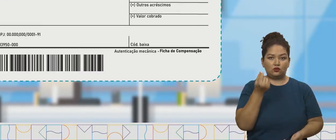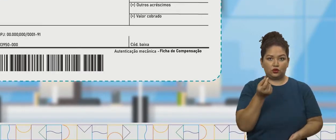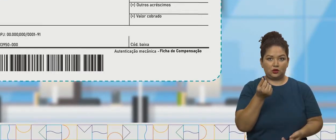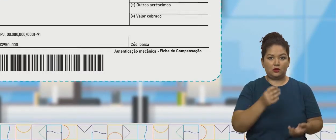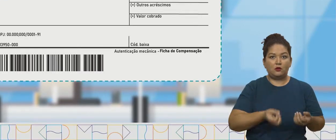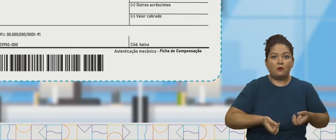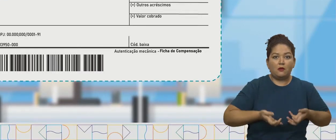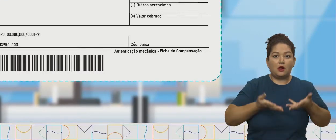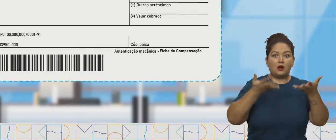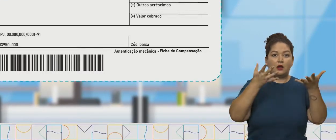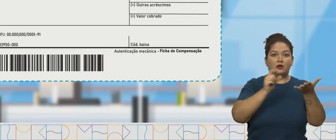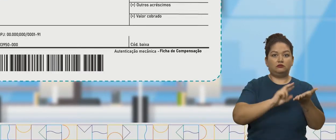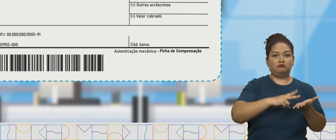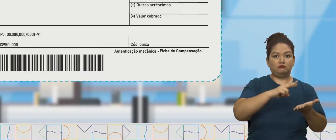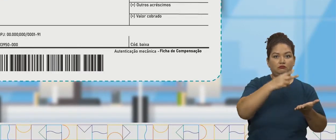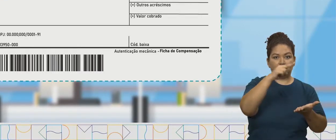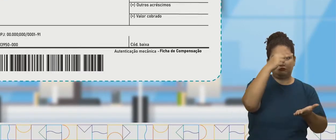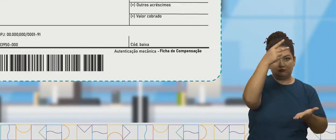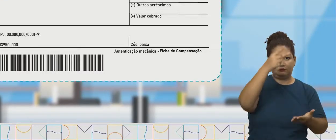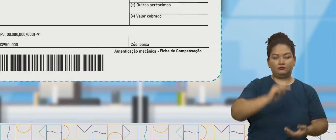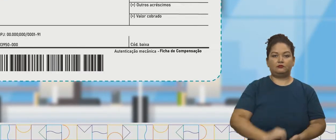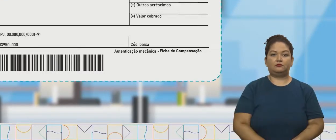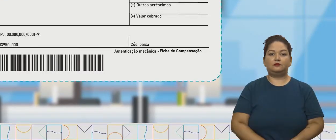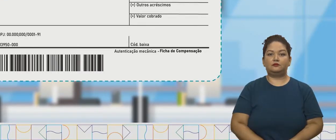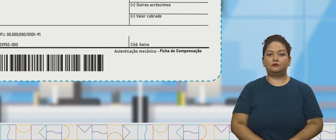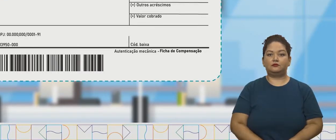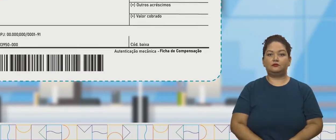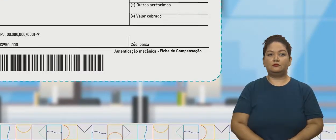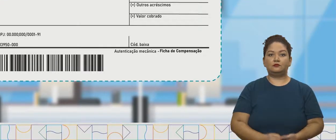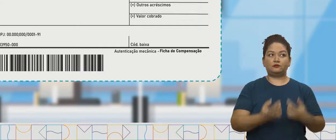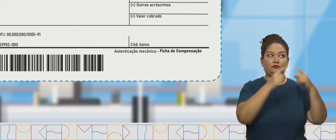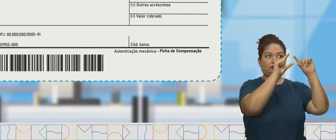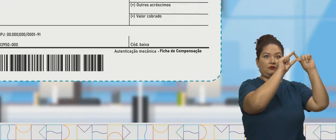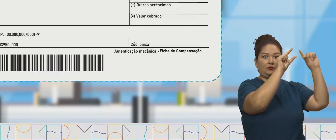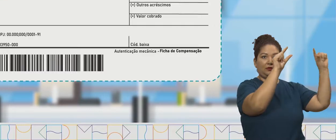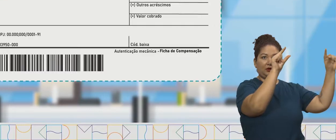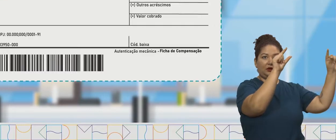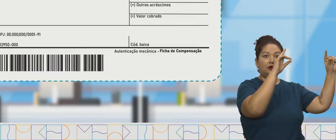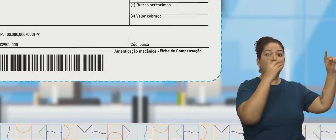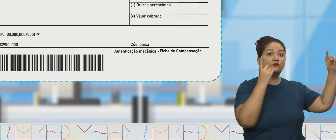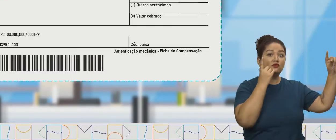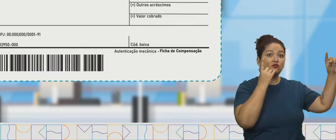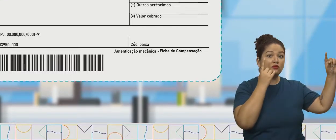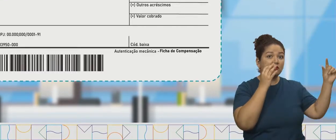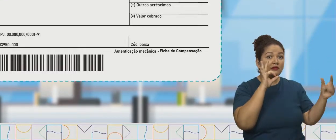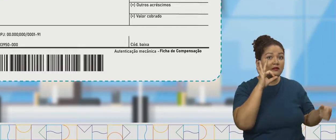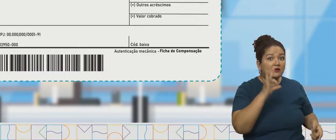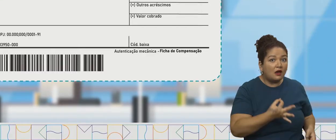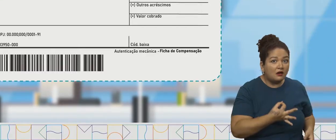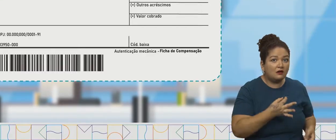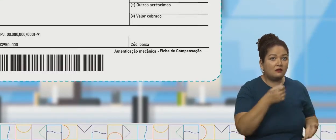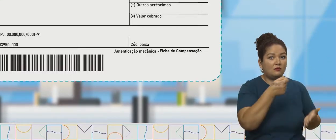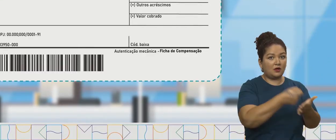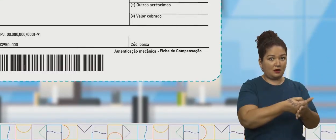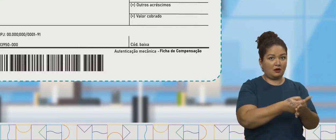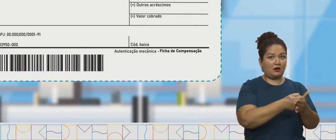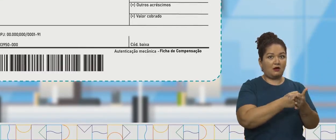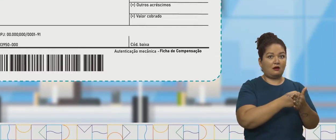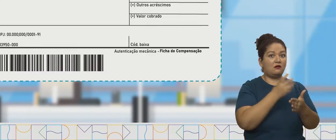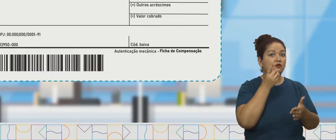terceiro lugar a data de vencimento do boleto, a data máxima de pagamento. Mas o